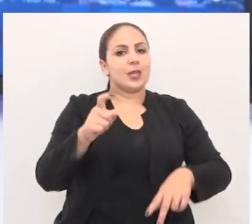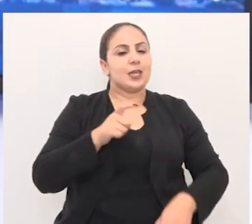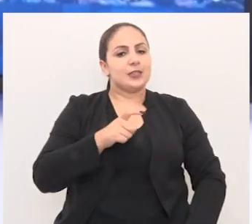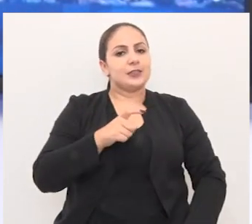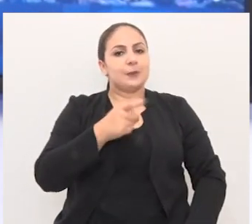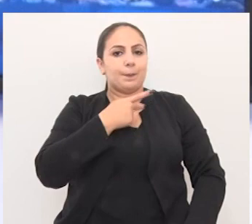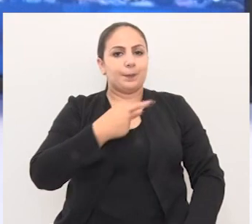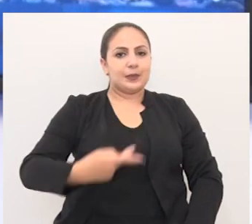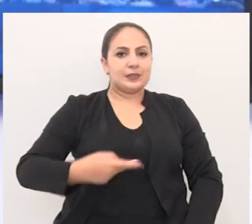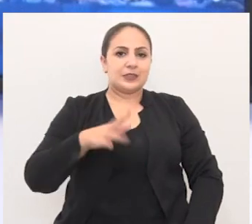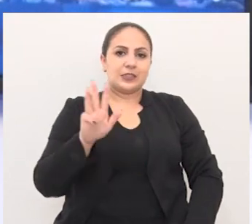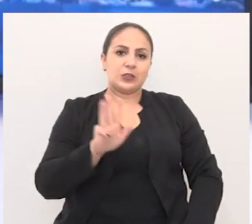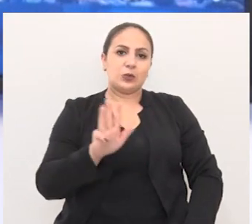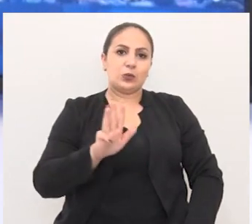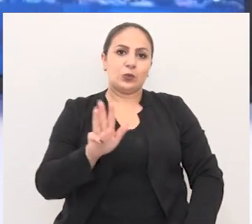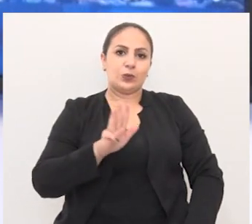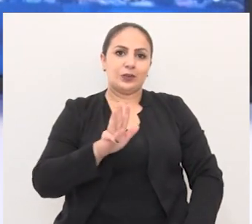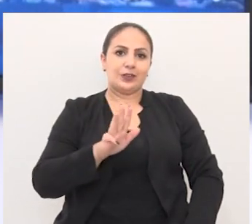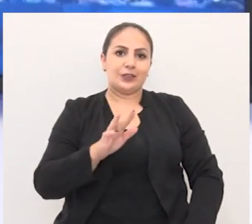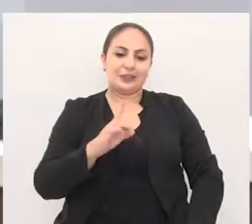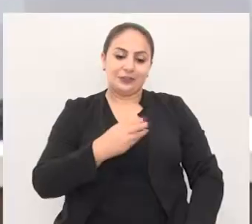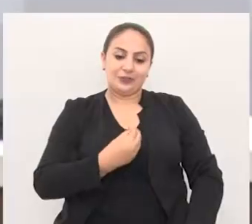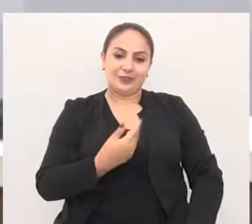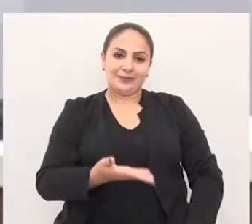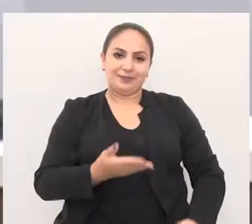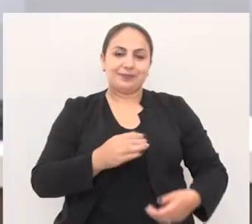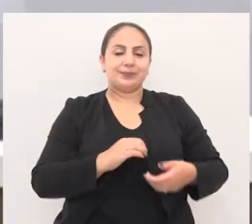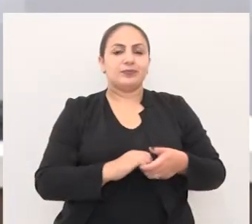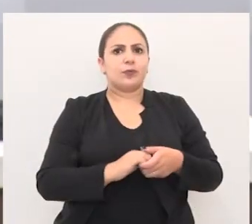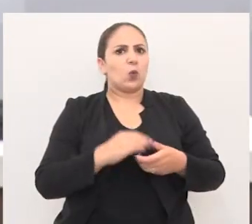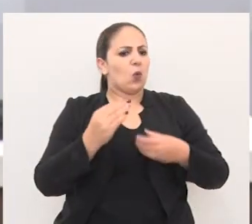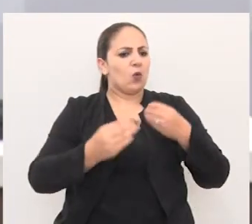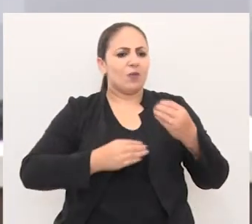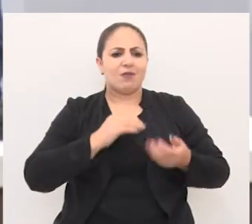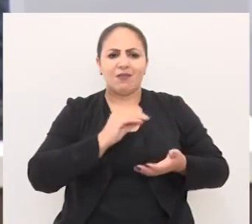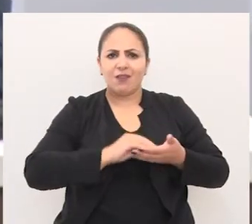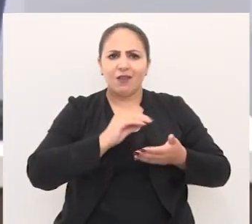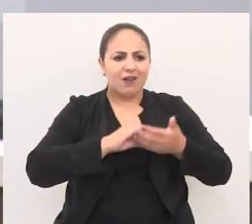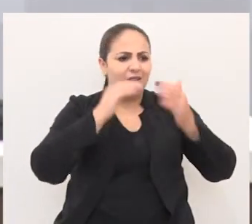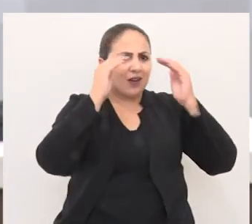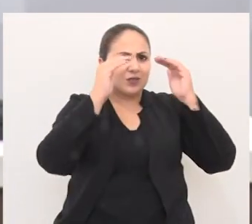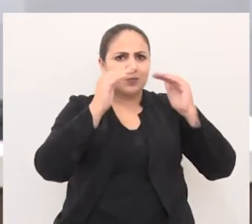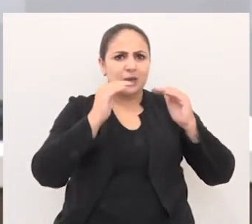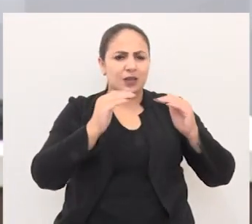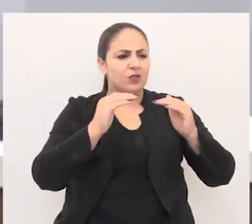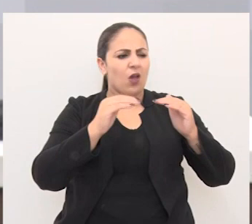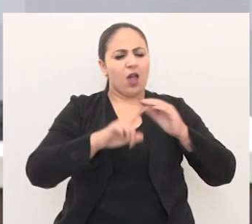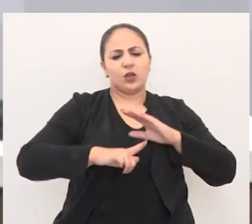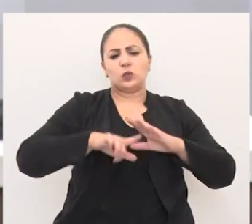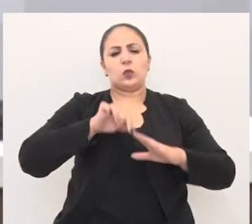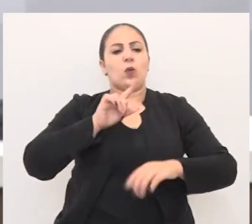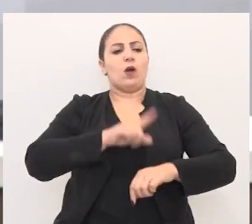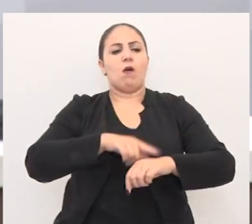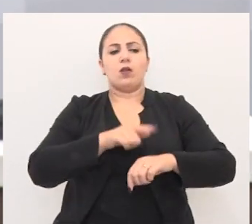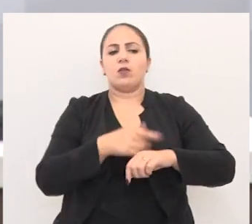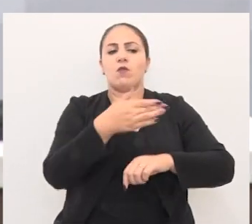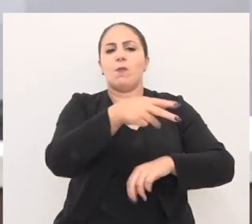ex-presidente Lula repercutiu no parlamento. Como que um desrespeito desse me apresentar a hora que eu